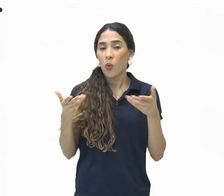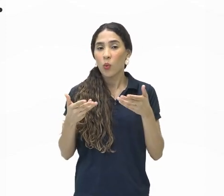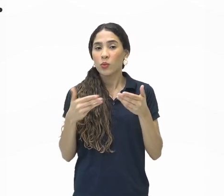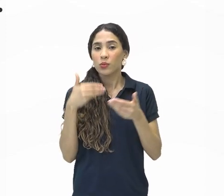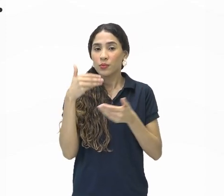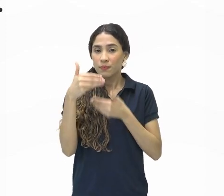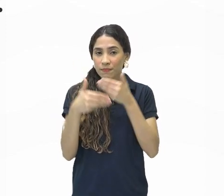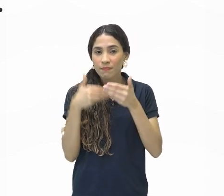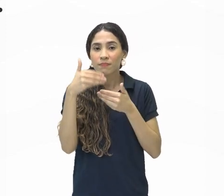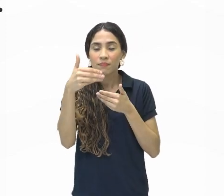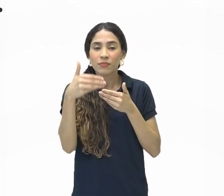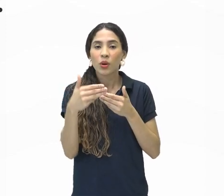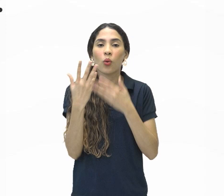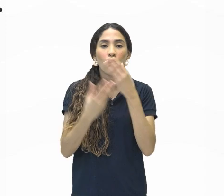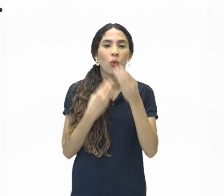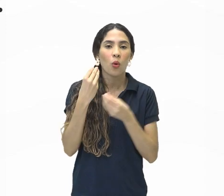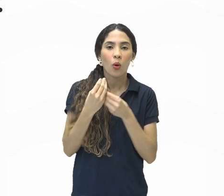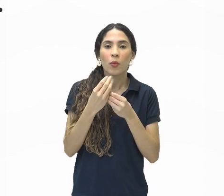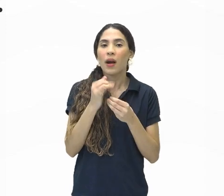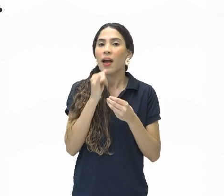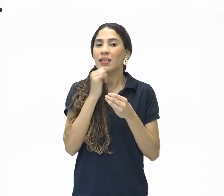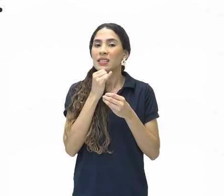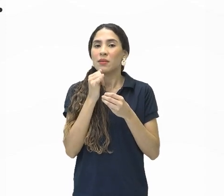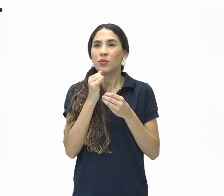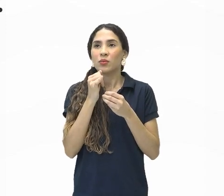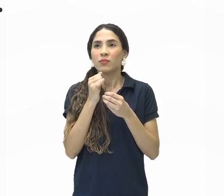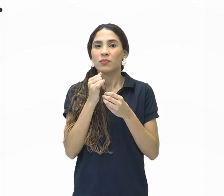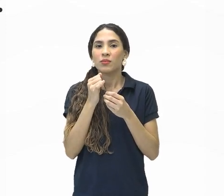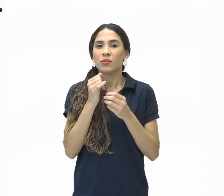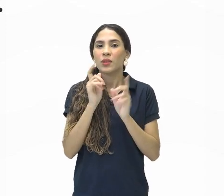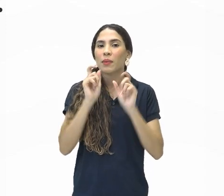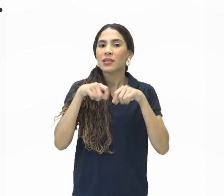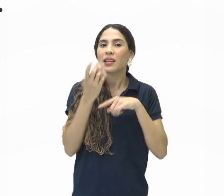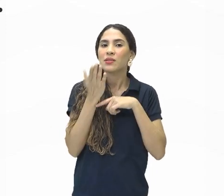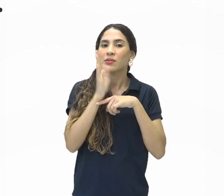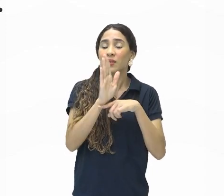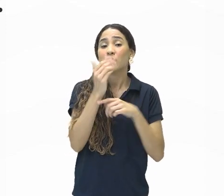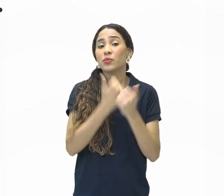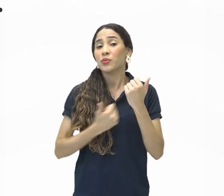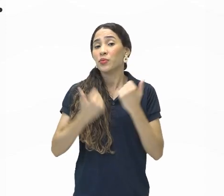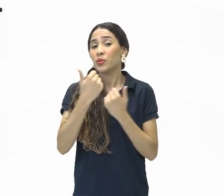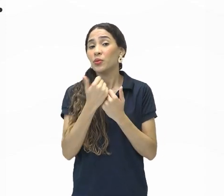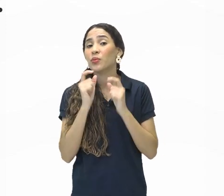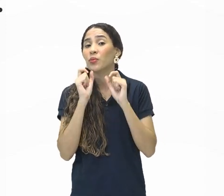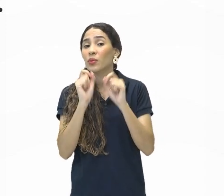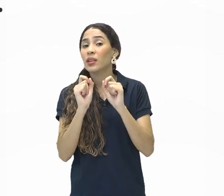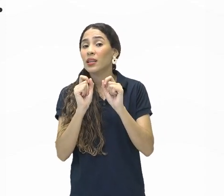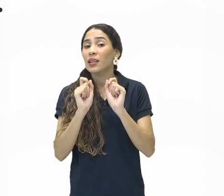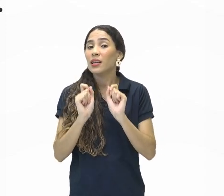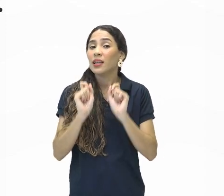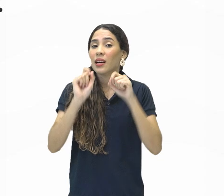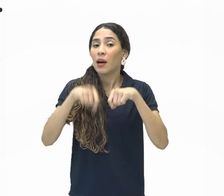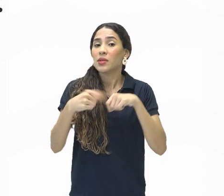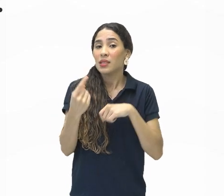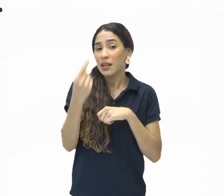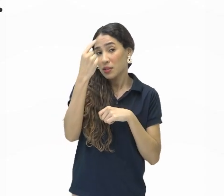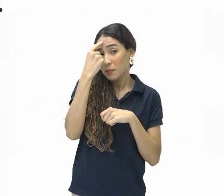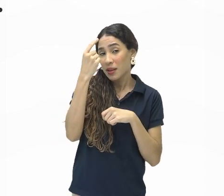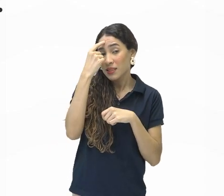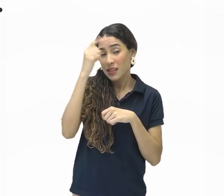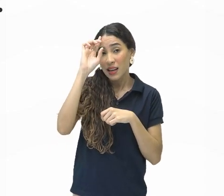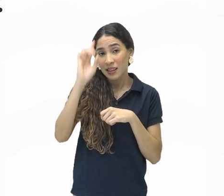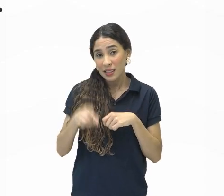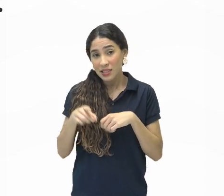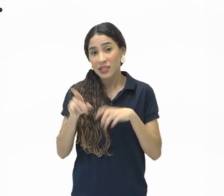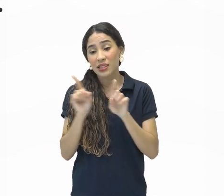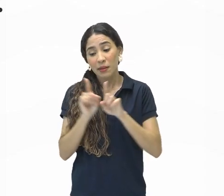sua frente, à medida que, ao invés de auxiliá-lo, ele tem substituído suas capacidades de pensar, decidir